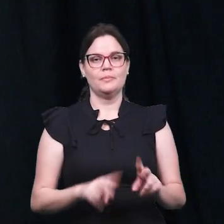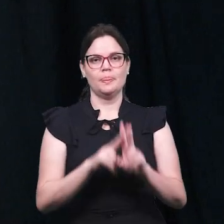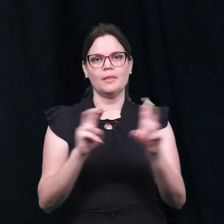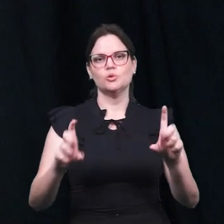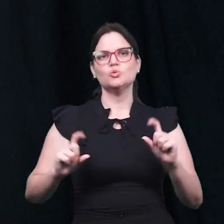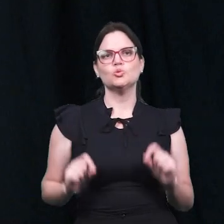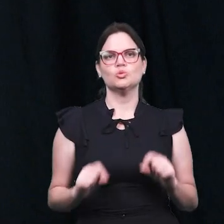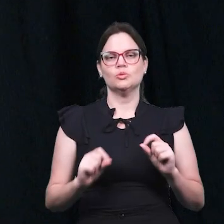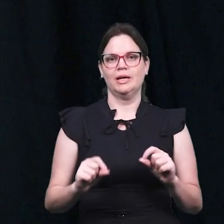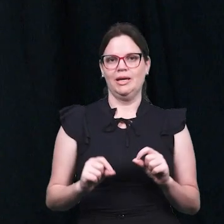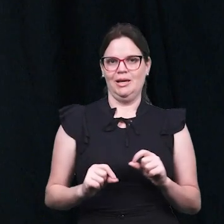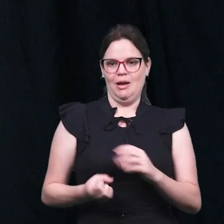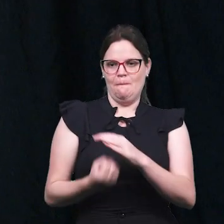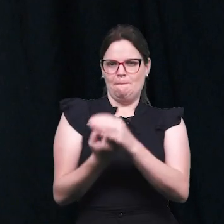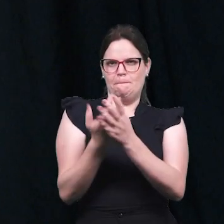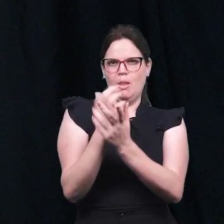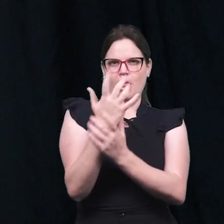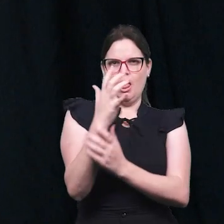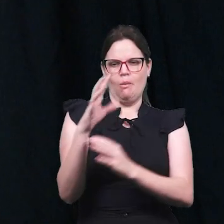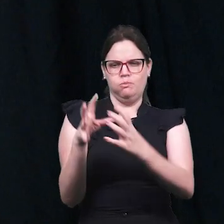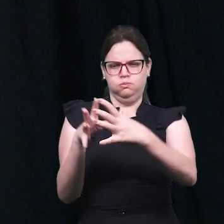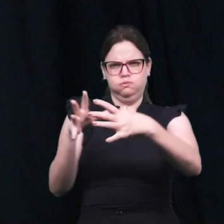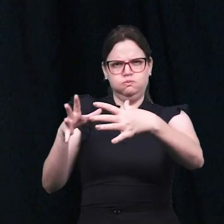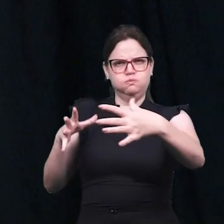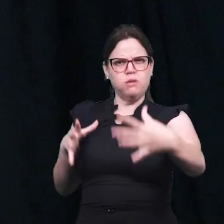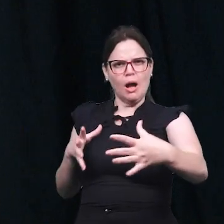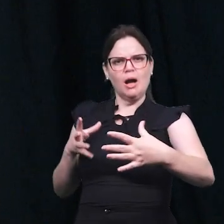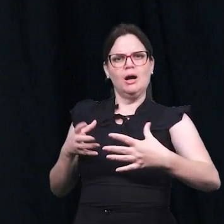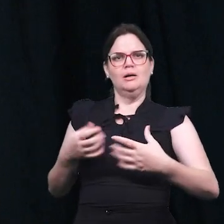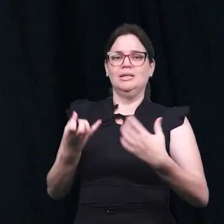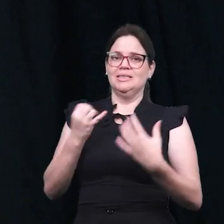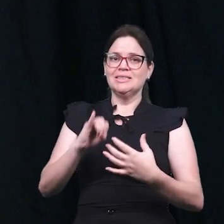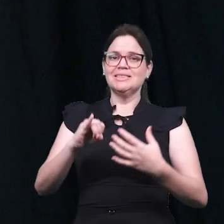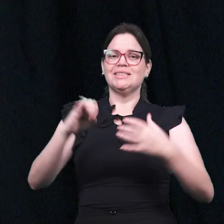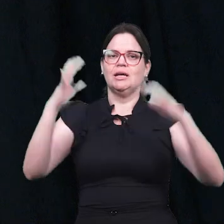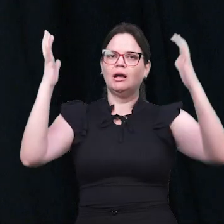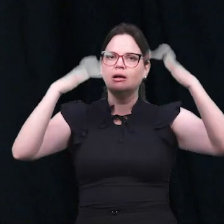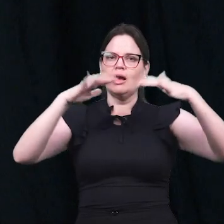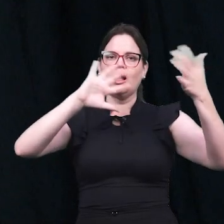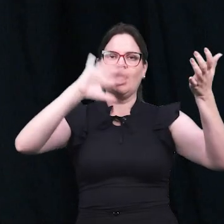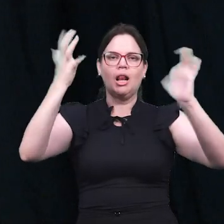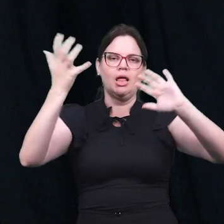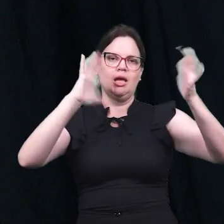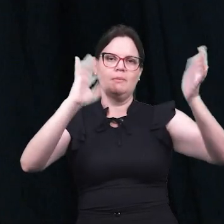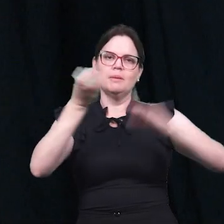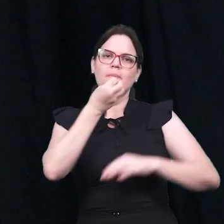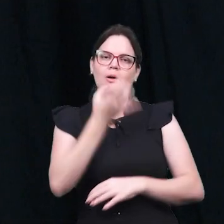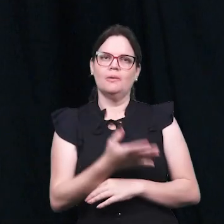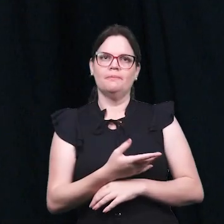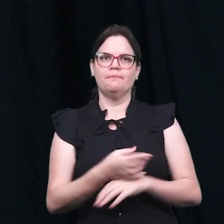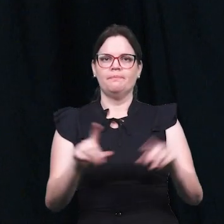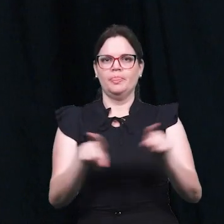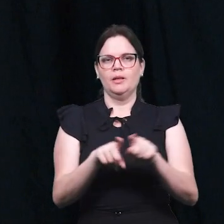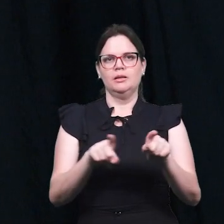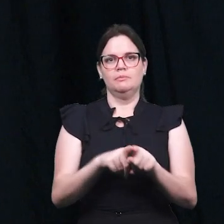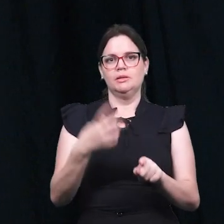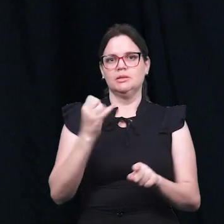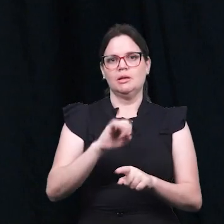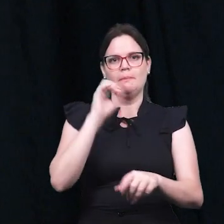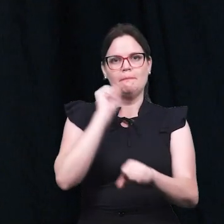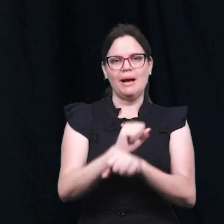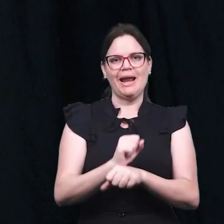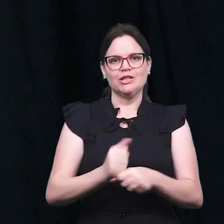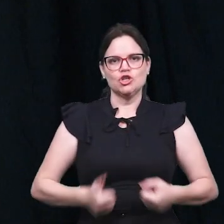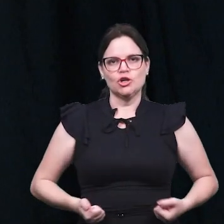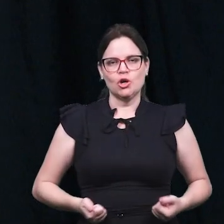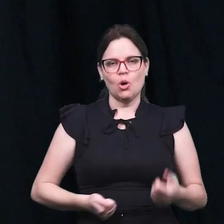safra a gente só vai ter se nós tivermos a regularidade climática, o que eu não acredito que vai ter. E uma queda absurda do mercado de consumo também